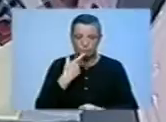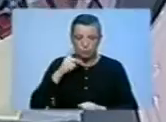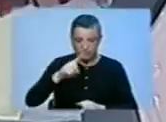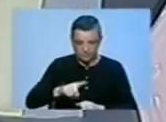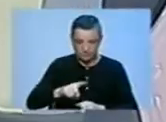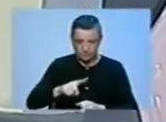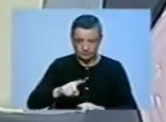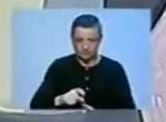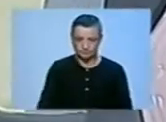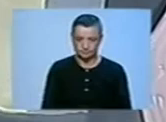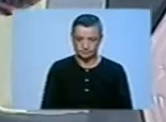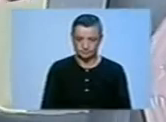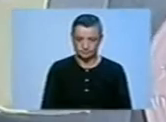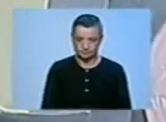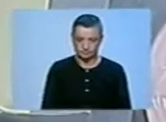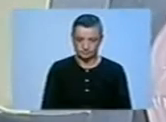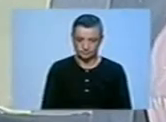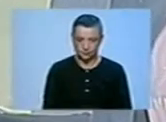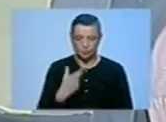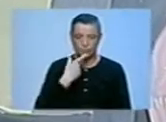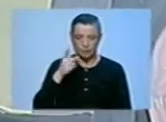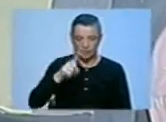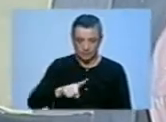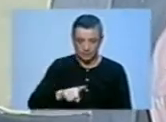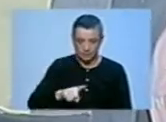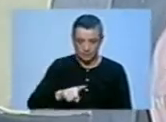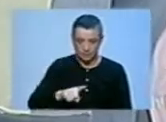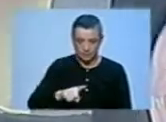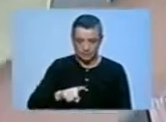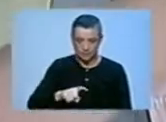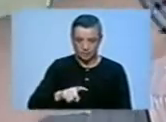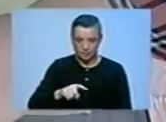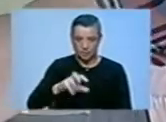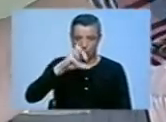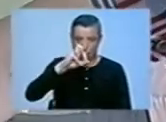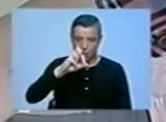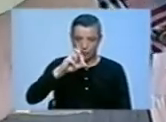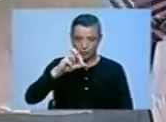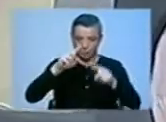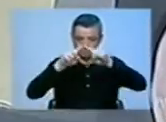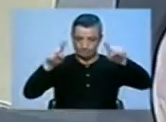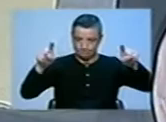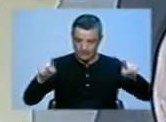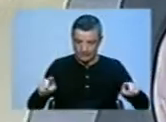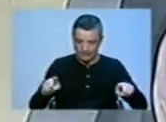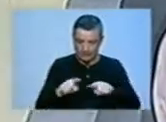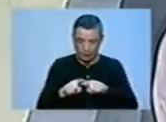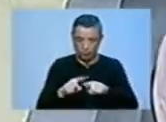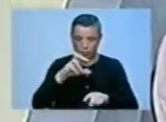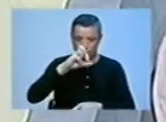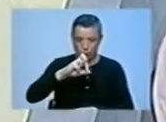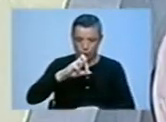maio e novamente temos aqui então foi carlos e vamos colocar